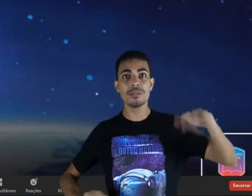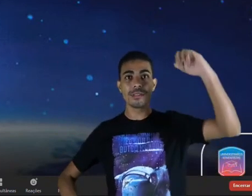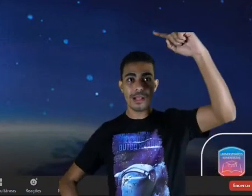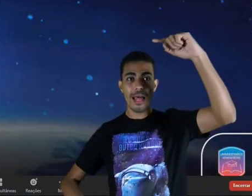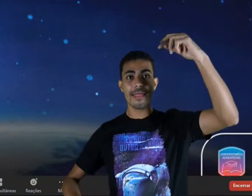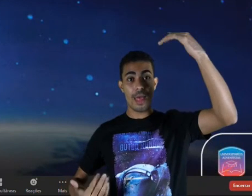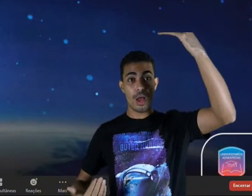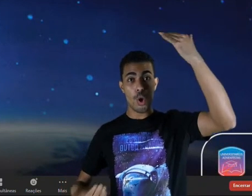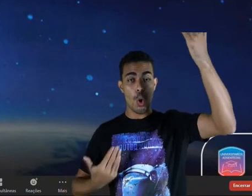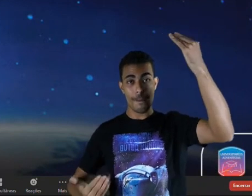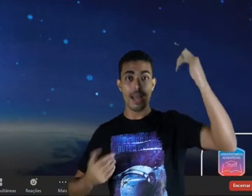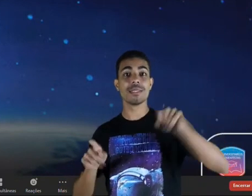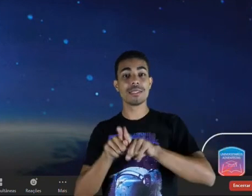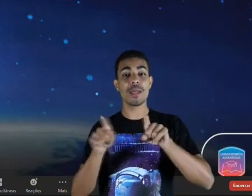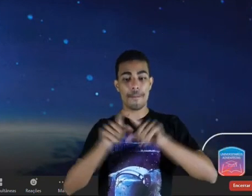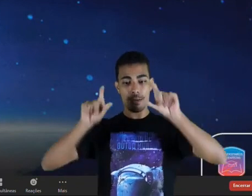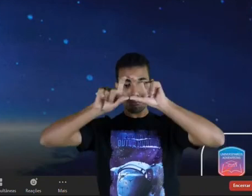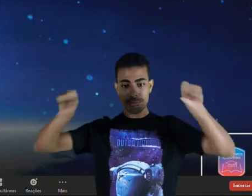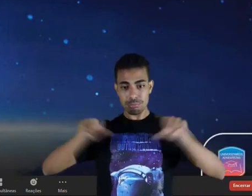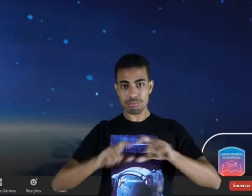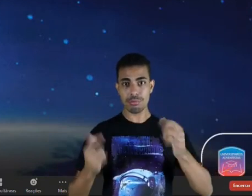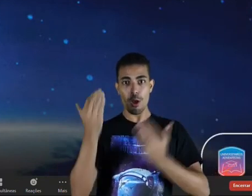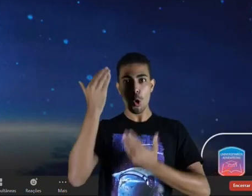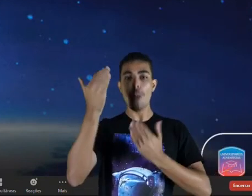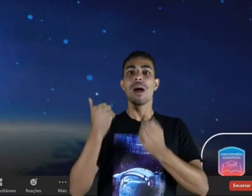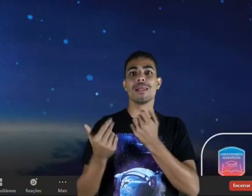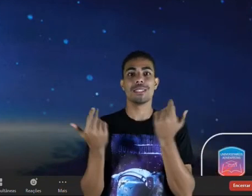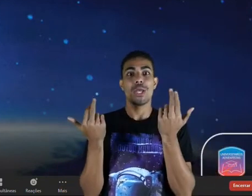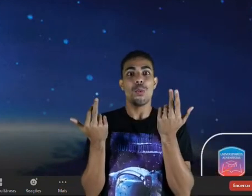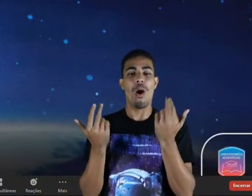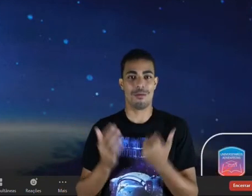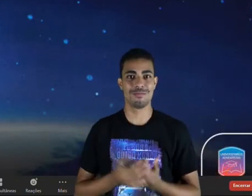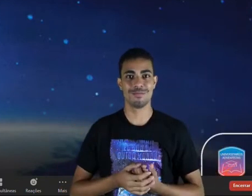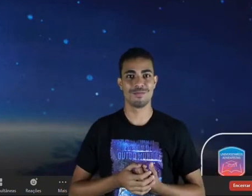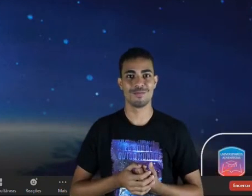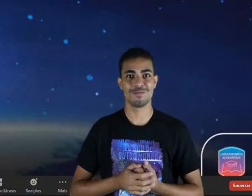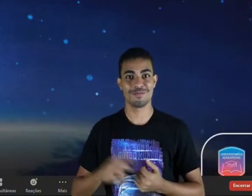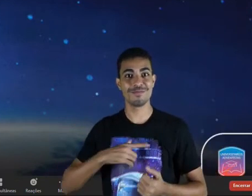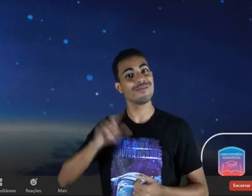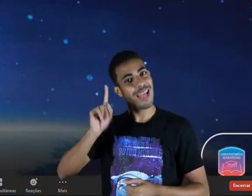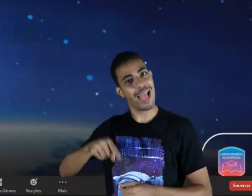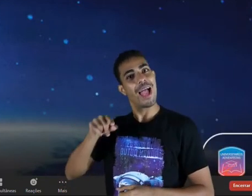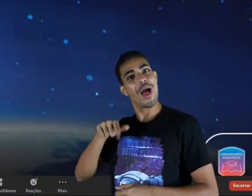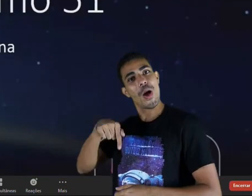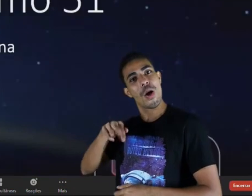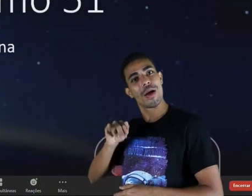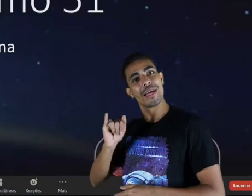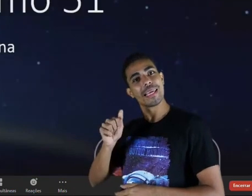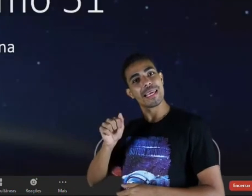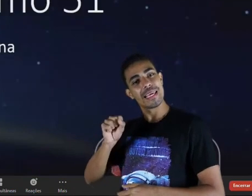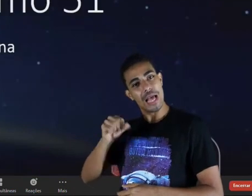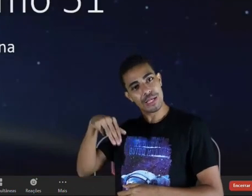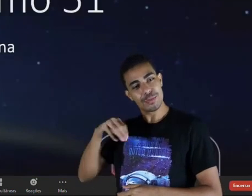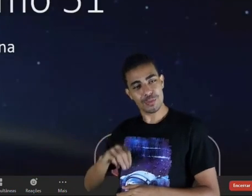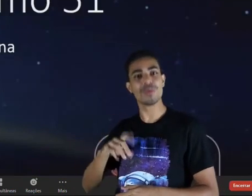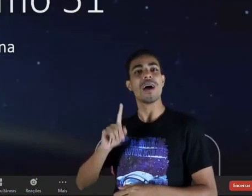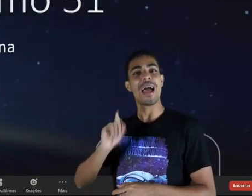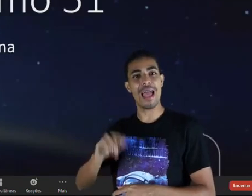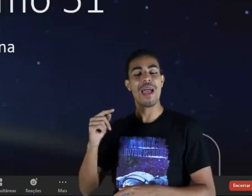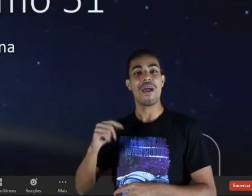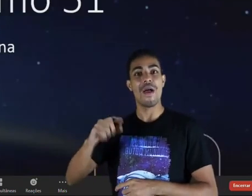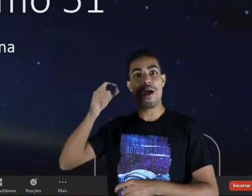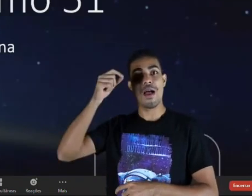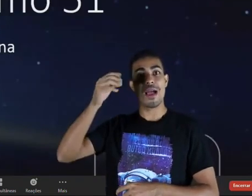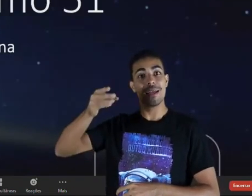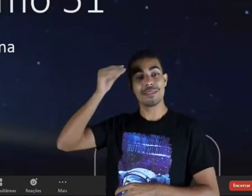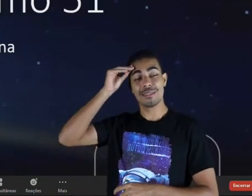é assim como os céus são mais altos do que a terra. Isso é um quiasmo, para facilitar a memorização. Olha um exemplo